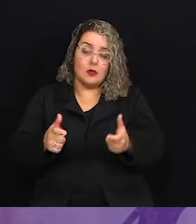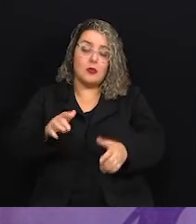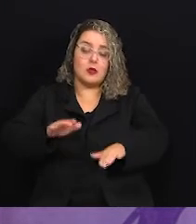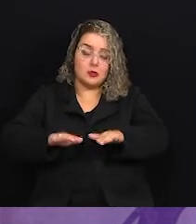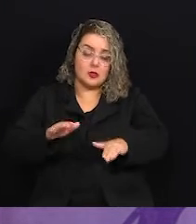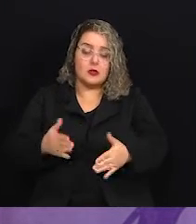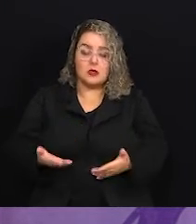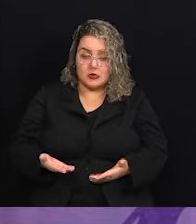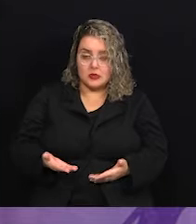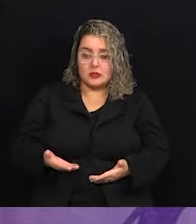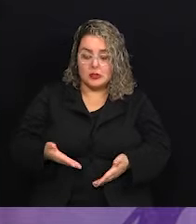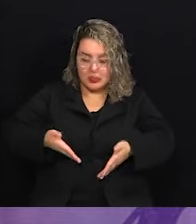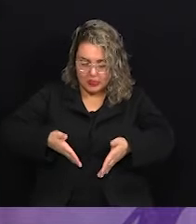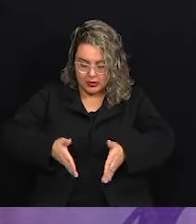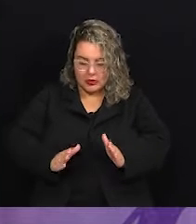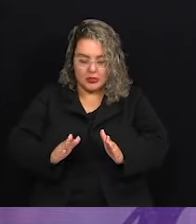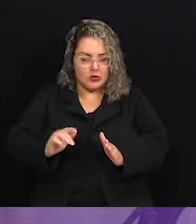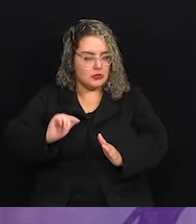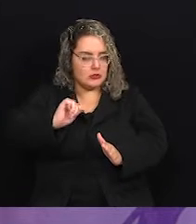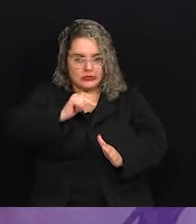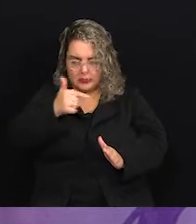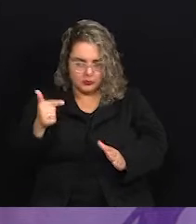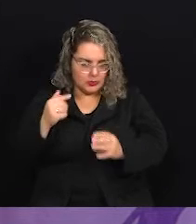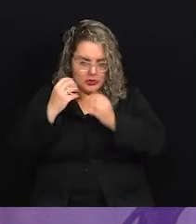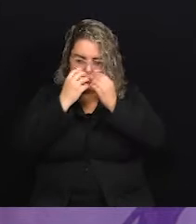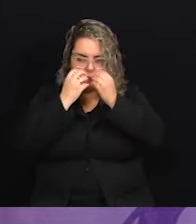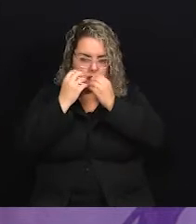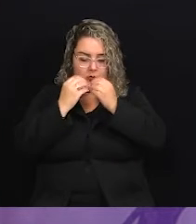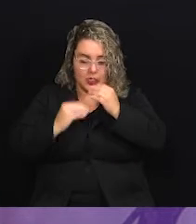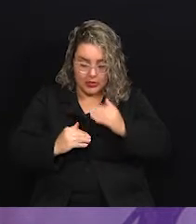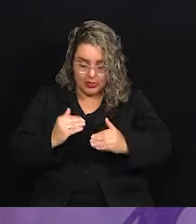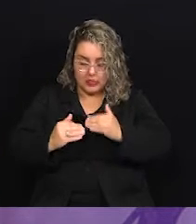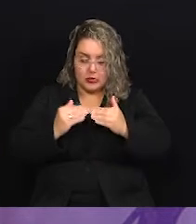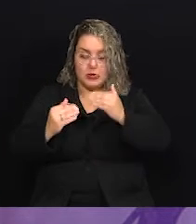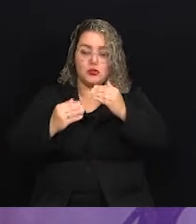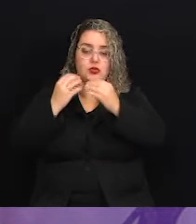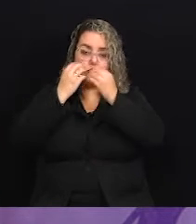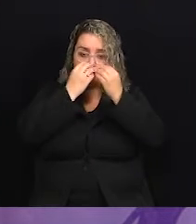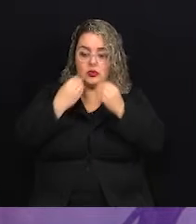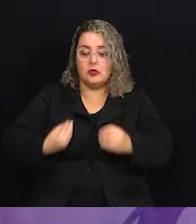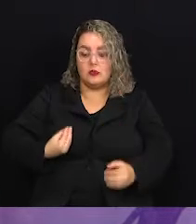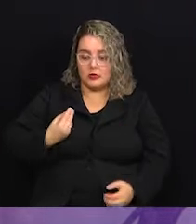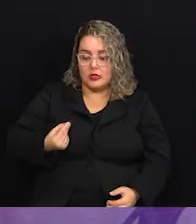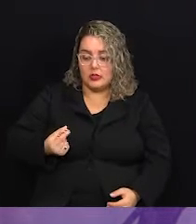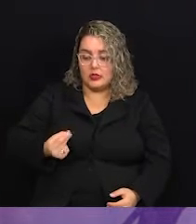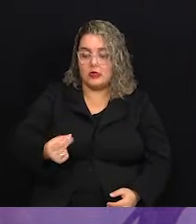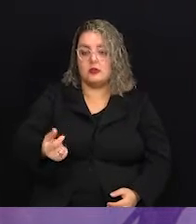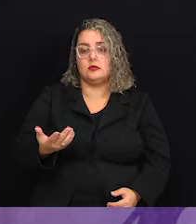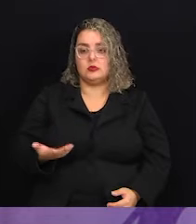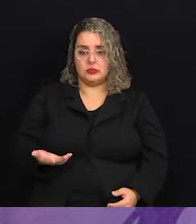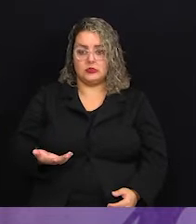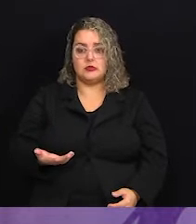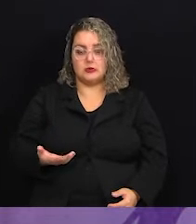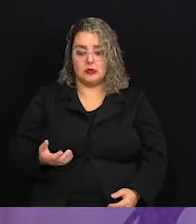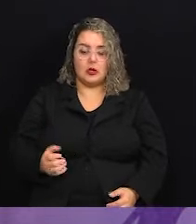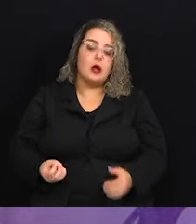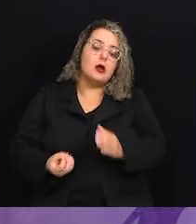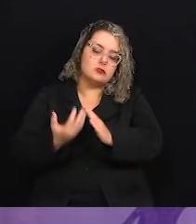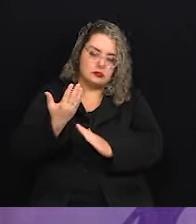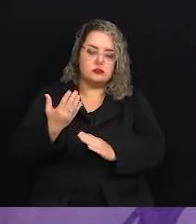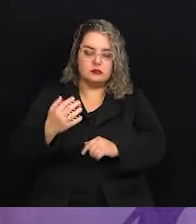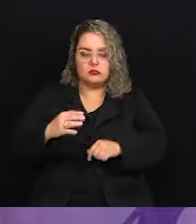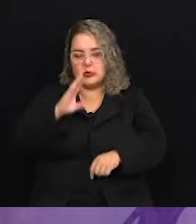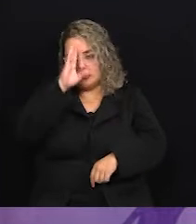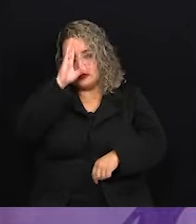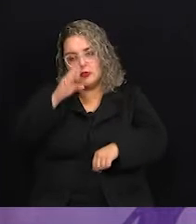das vezes a pessoa nasce sem a rinite, desenvolve rinite ao longo da vida, mas a rinite, ela é